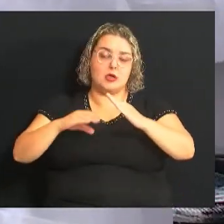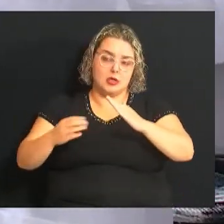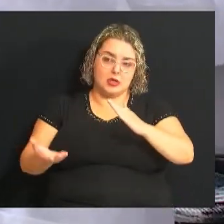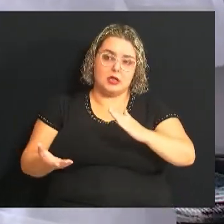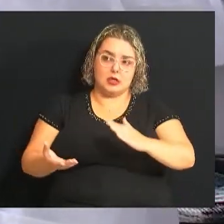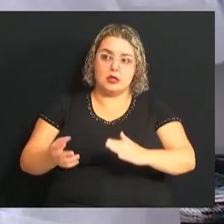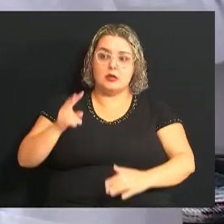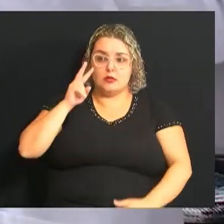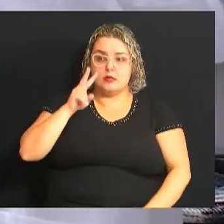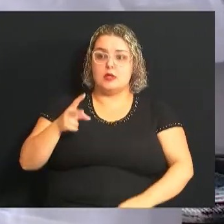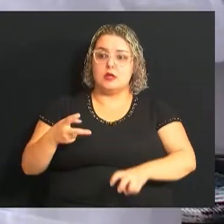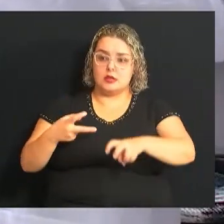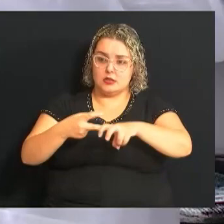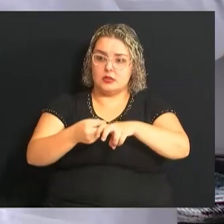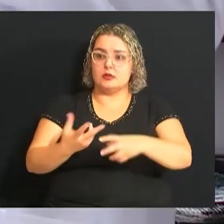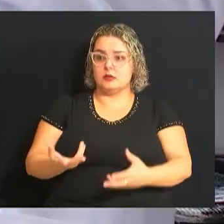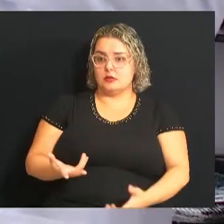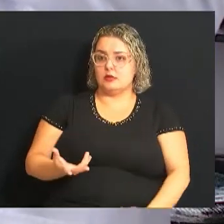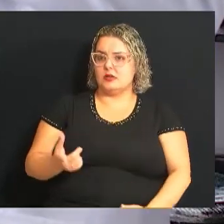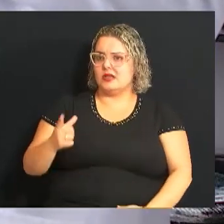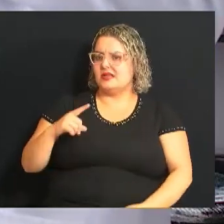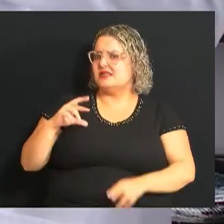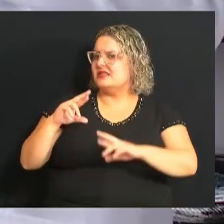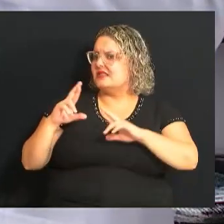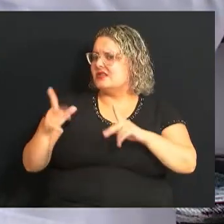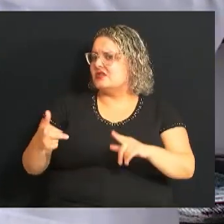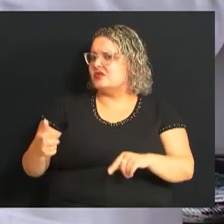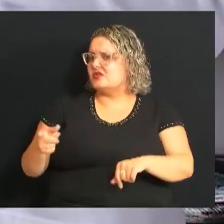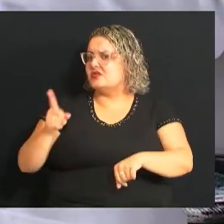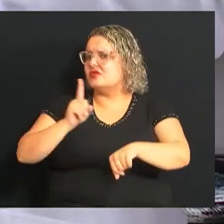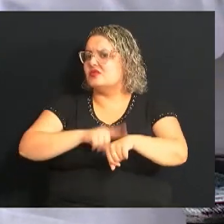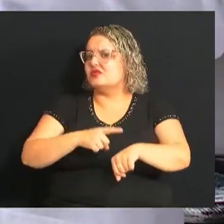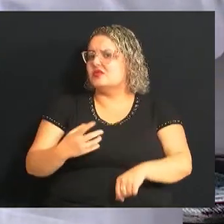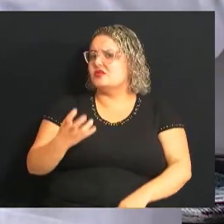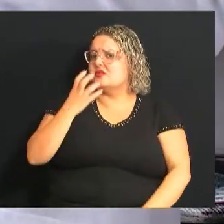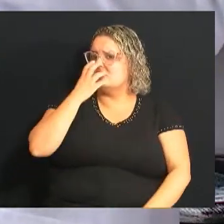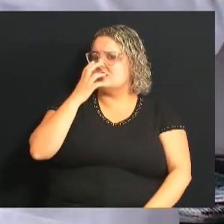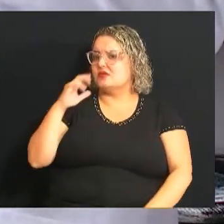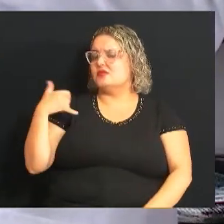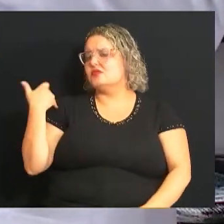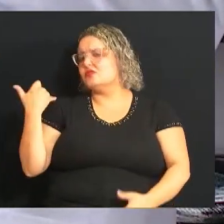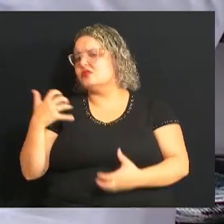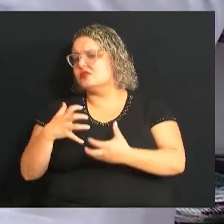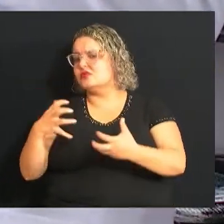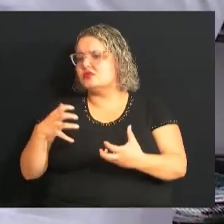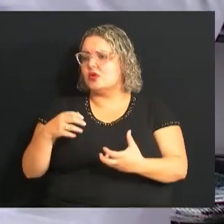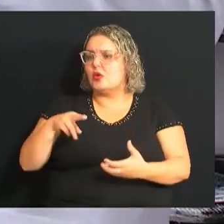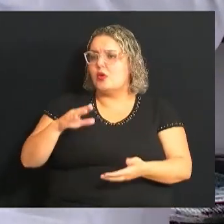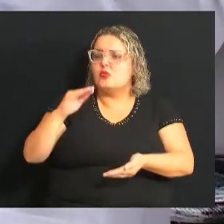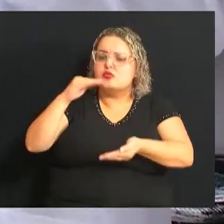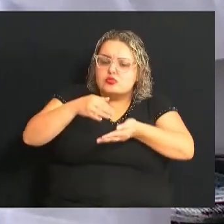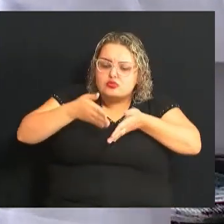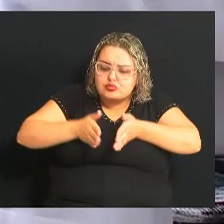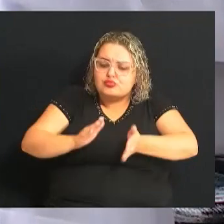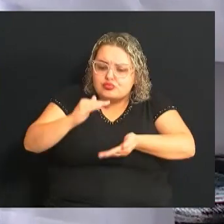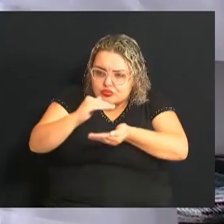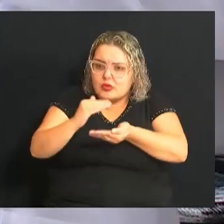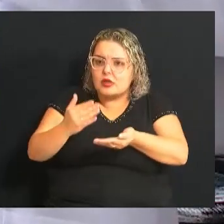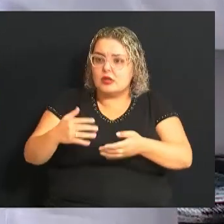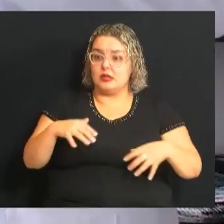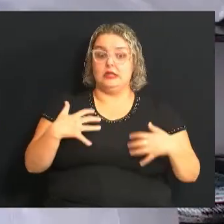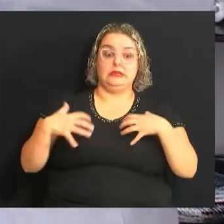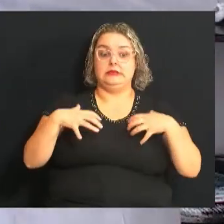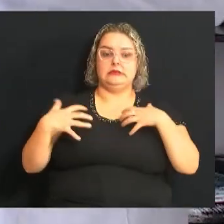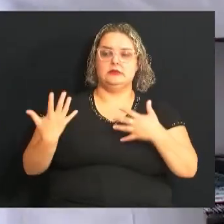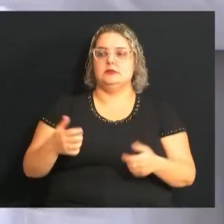está vacinado. Tem diferença na hora se for um cachorro mais idoso ou um filhote? Porque filhote às vezes é mais agitado, né?